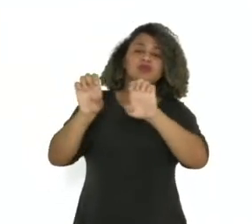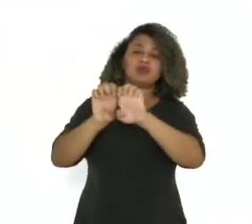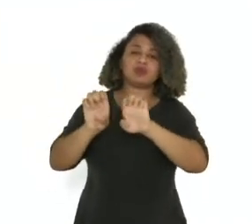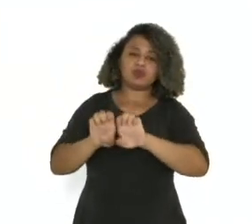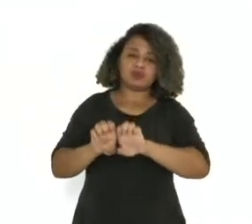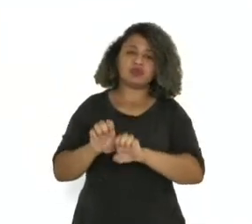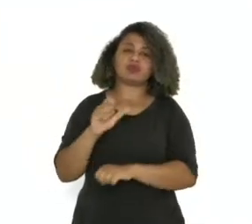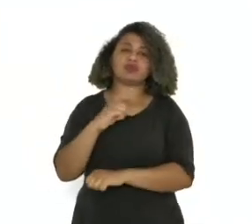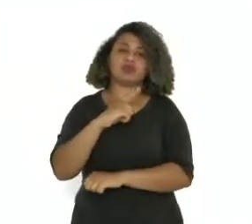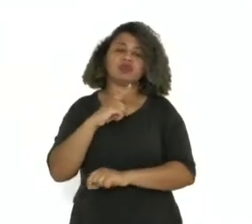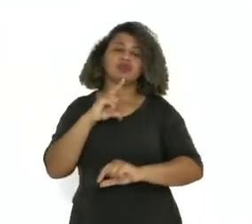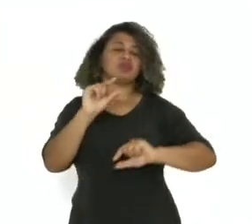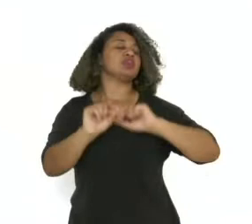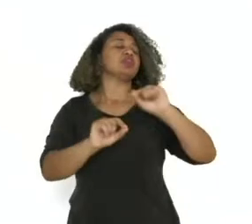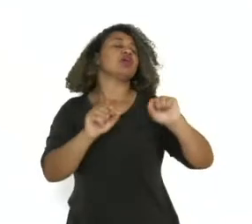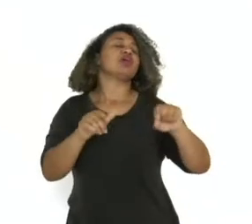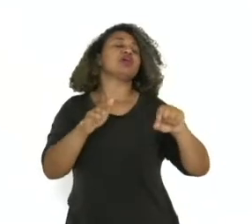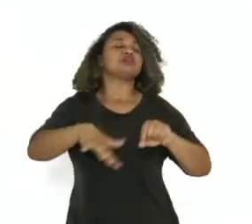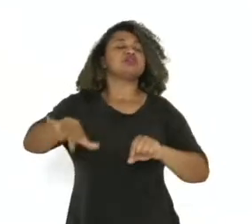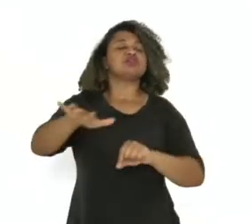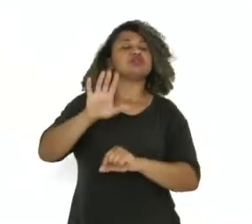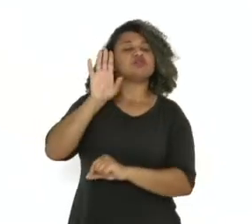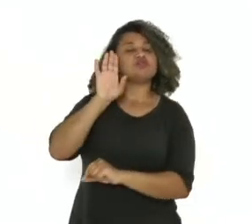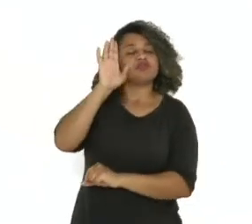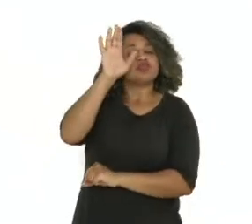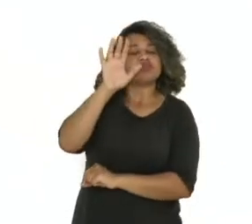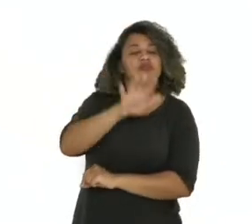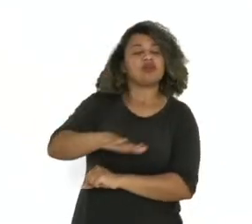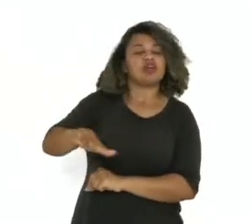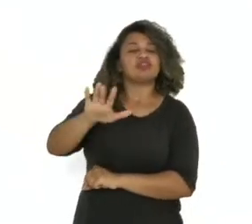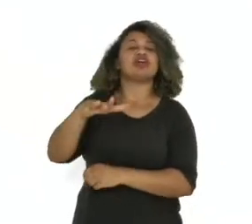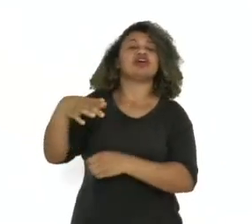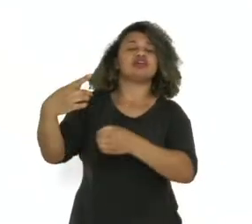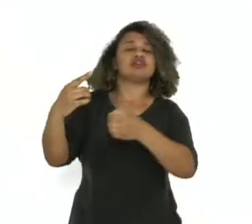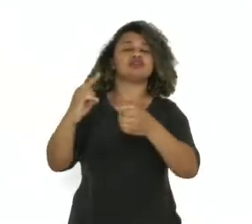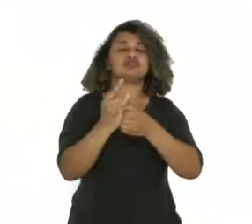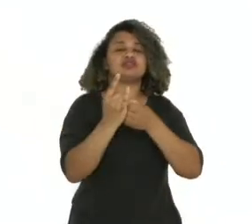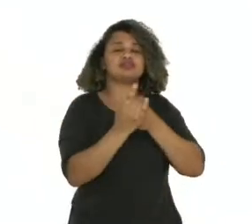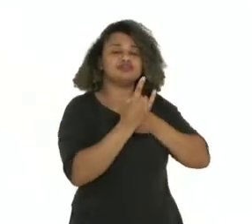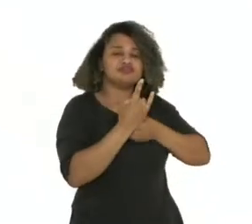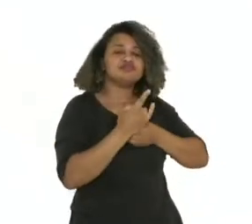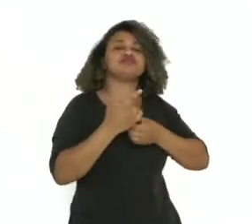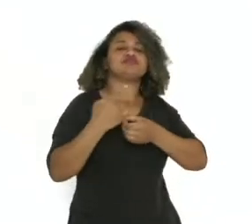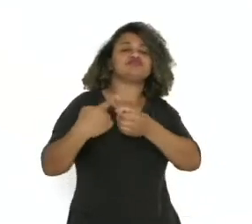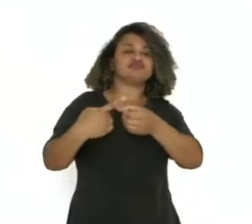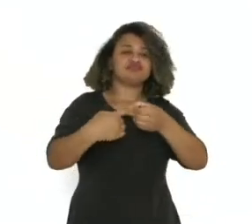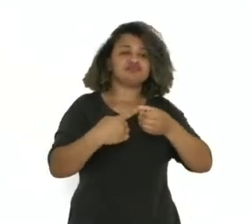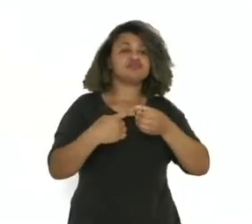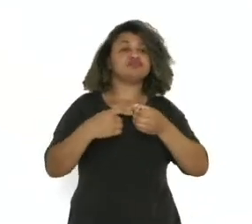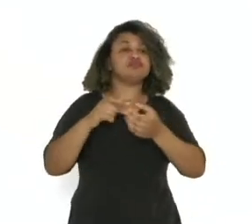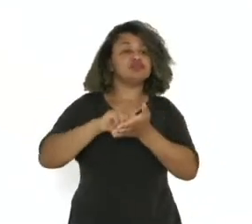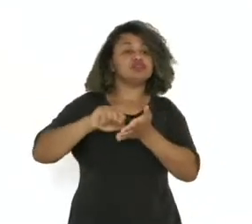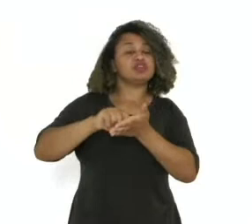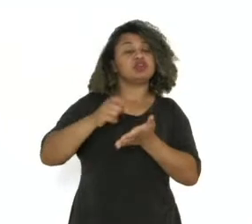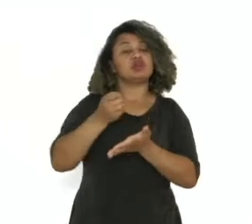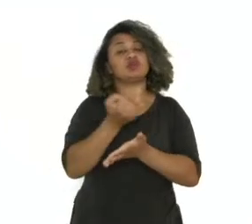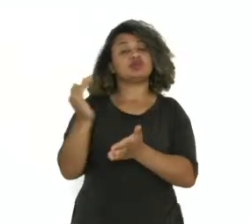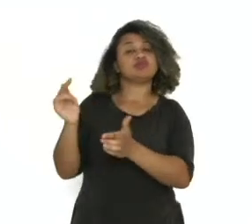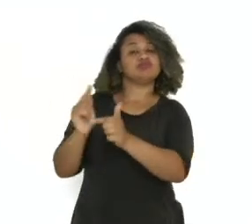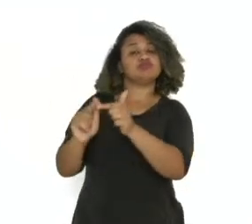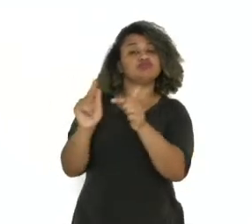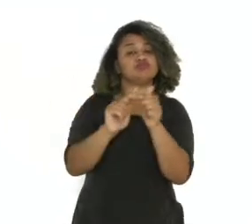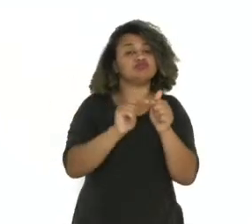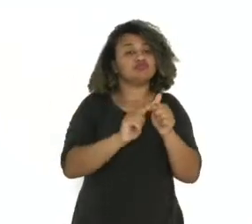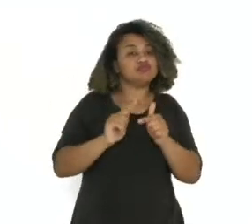que nós falamos ali, das condições principalmente das áreas urbanas da zona da mata, né? Escreva quais